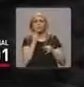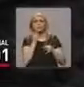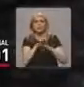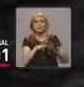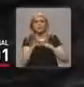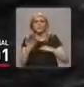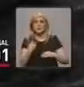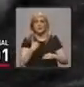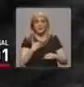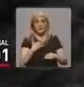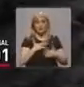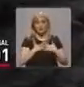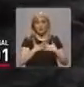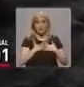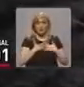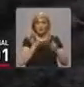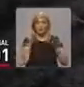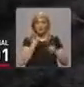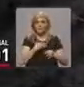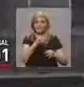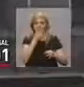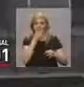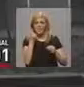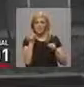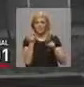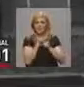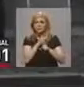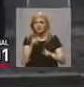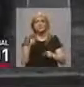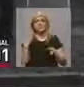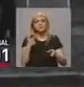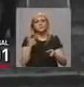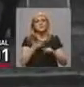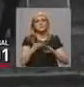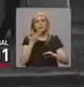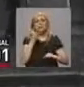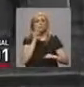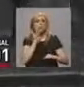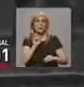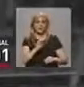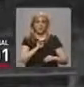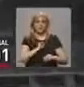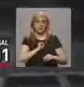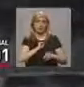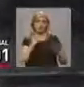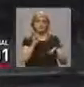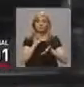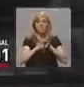E a vontade de falar disso era muito mais importante para mim, quer dizer, a